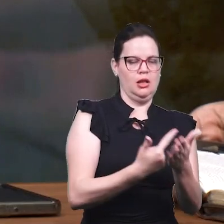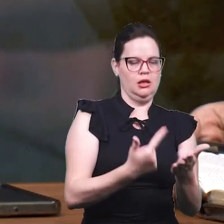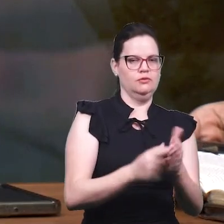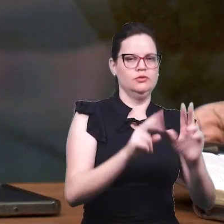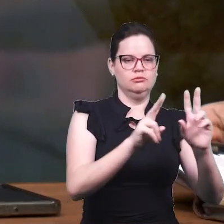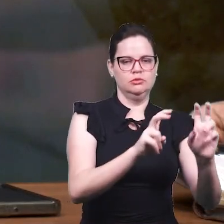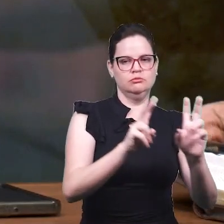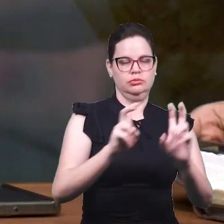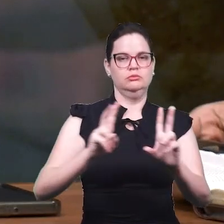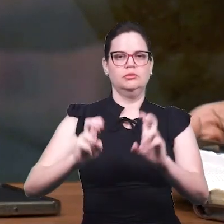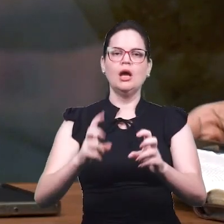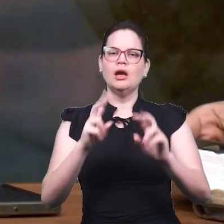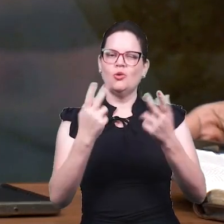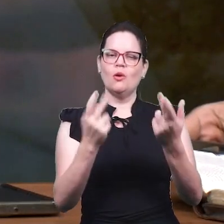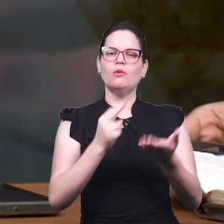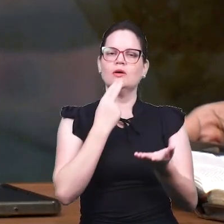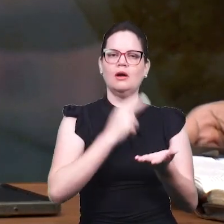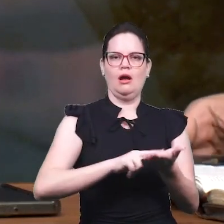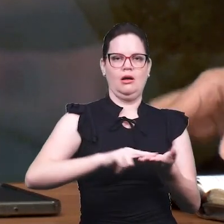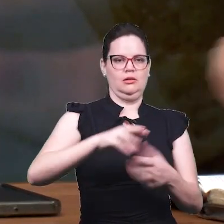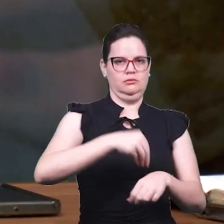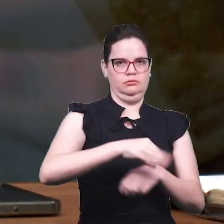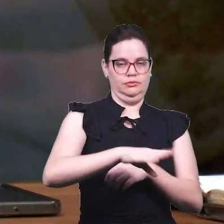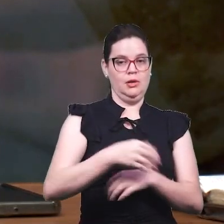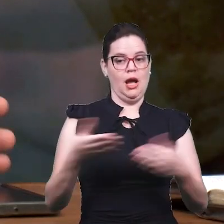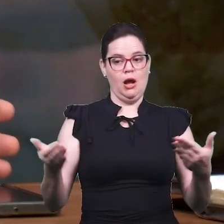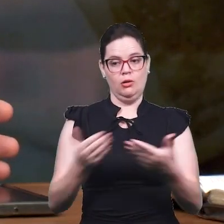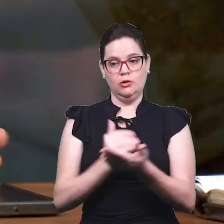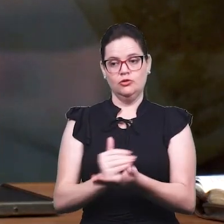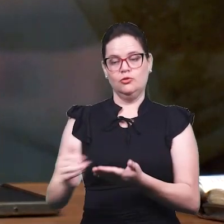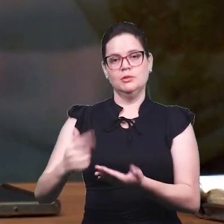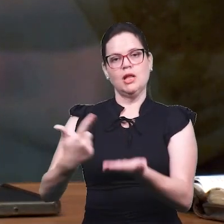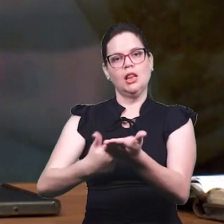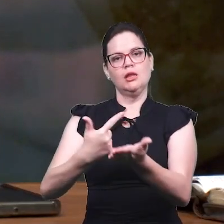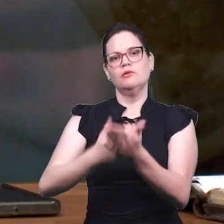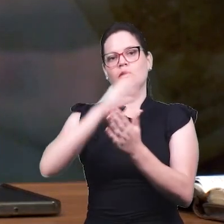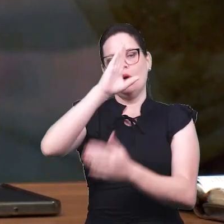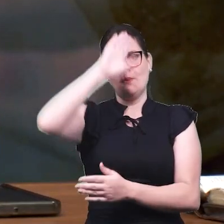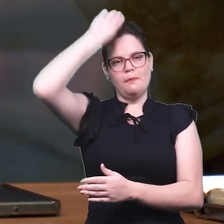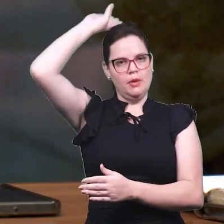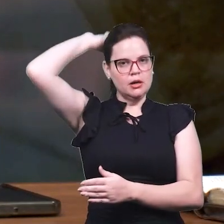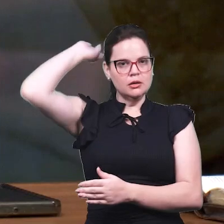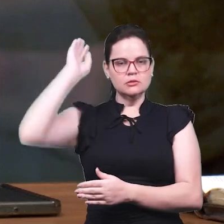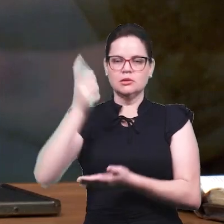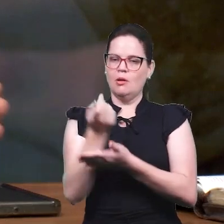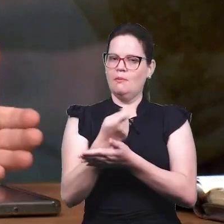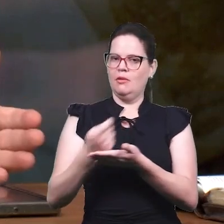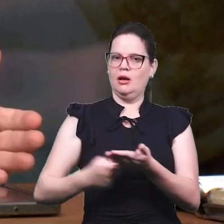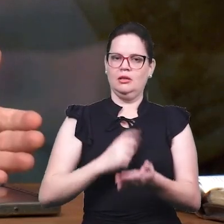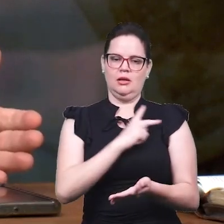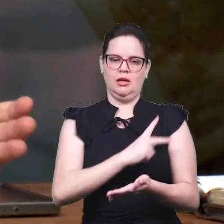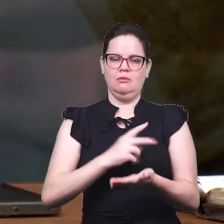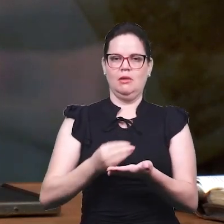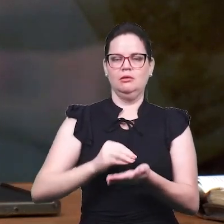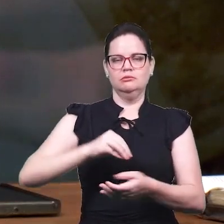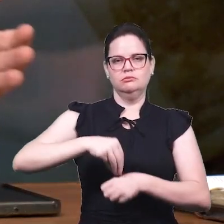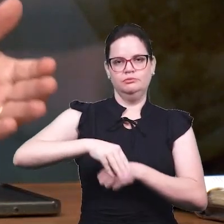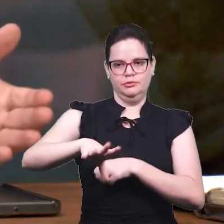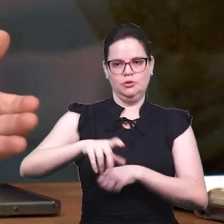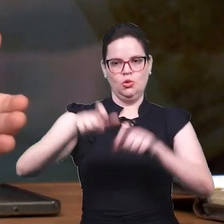Carta de Paulo aos Romanos. Essa carta é uma das mais